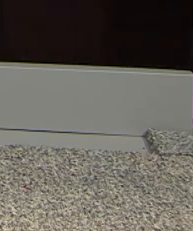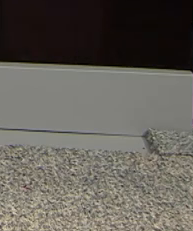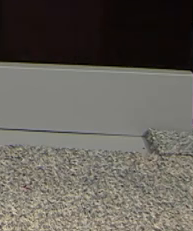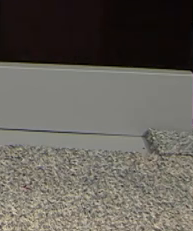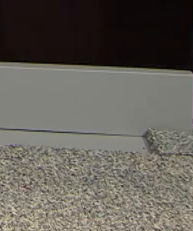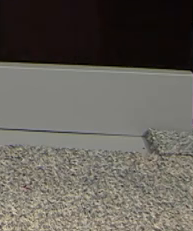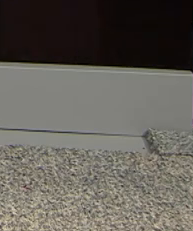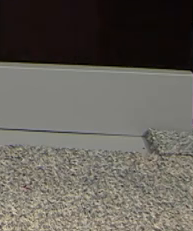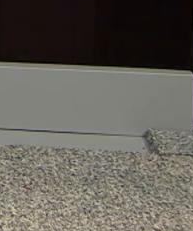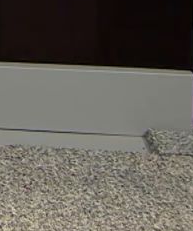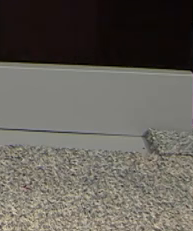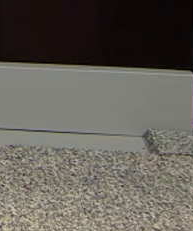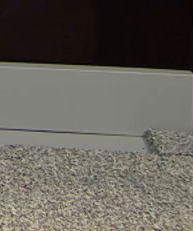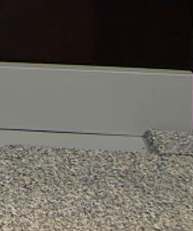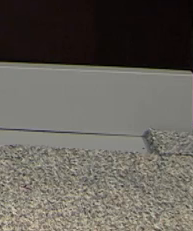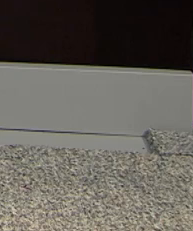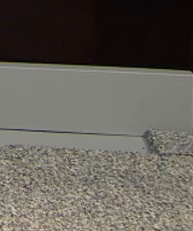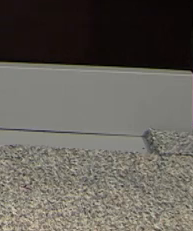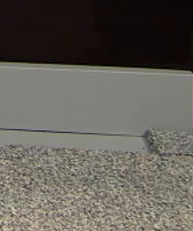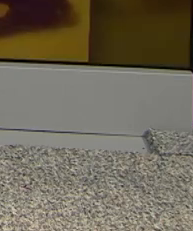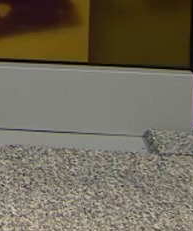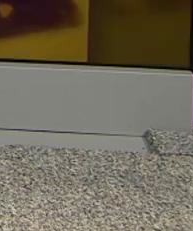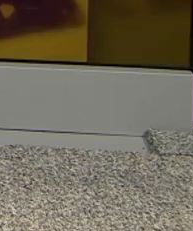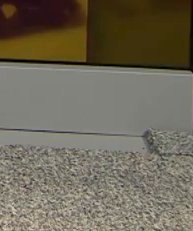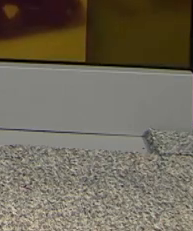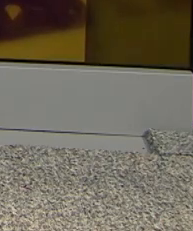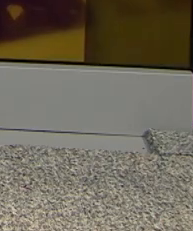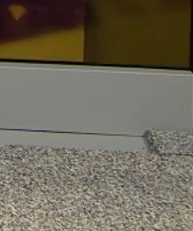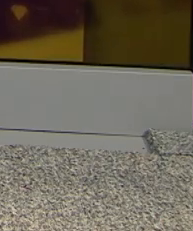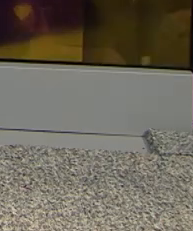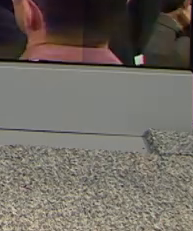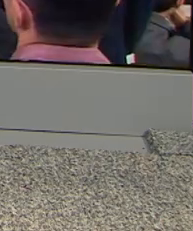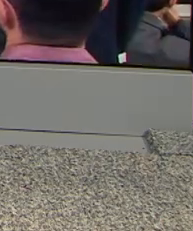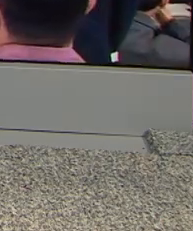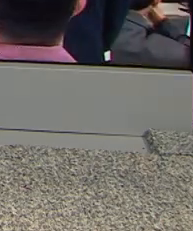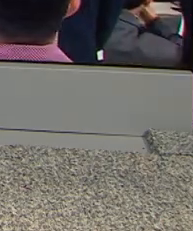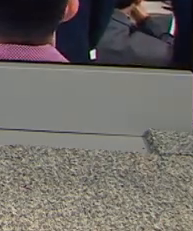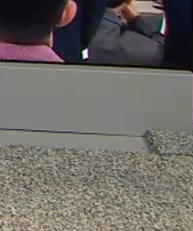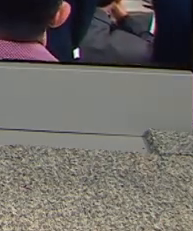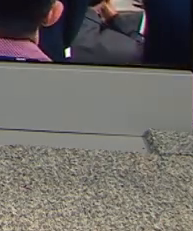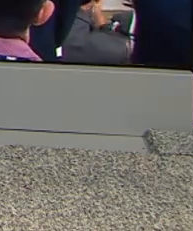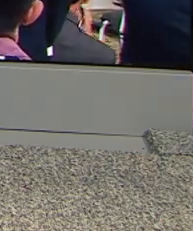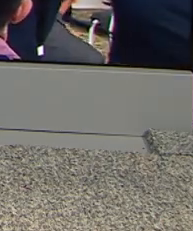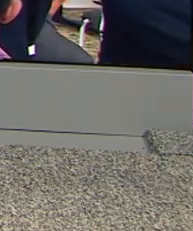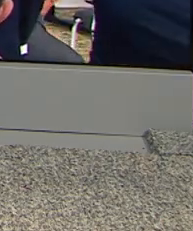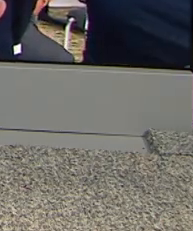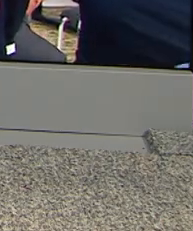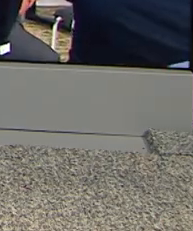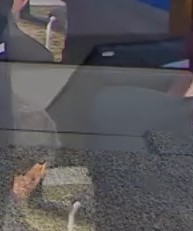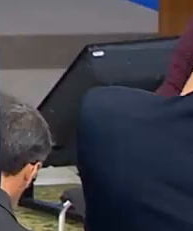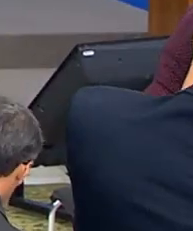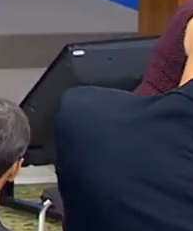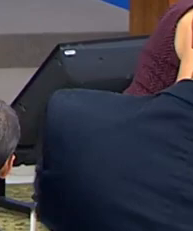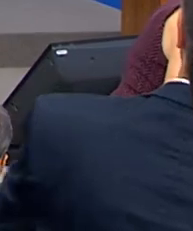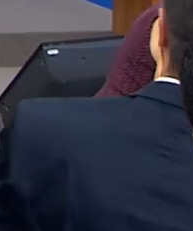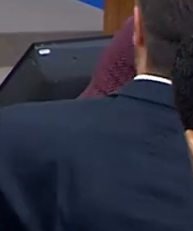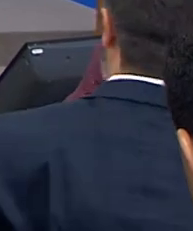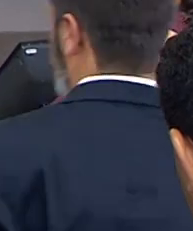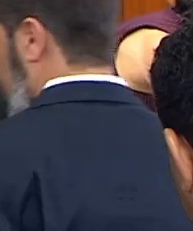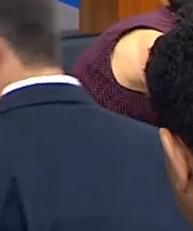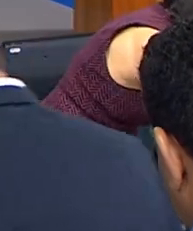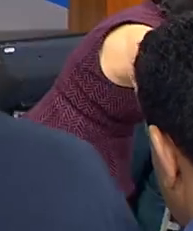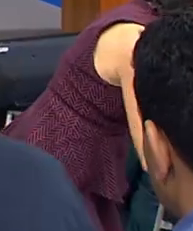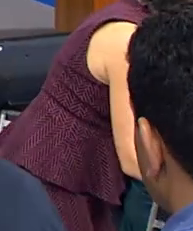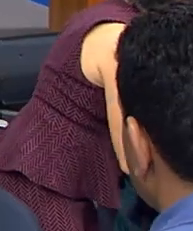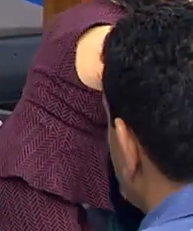fundo nacional de desenvolvimento da educação fnde vamos acompanhar no fundo nacional de desenvolvimento da